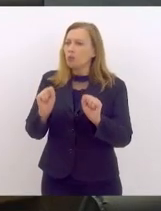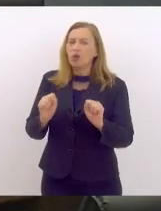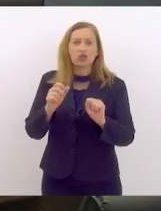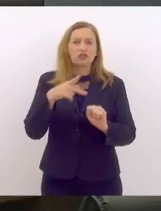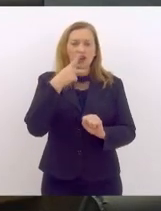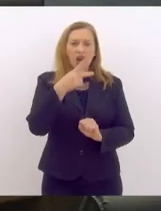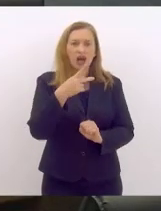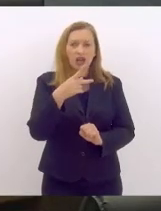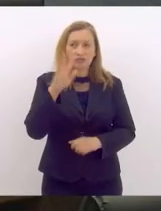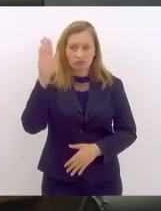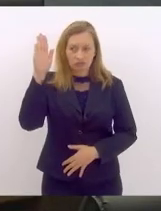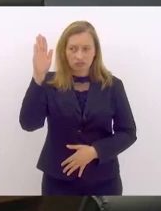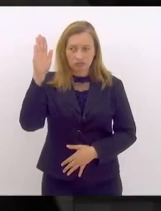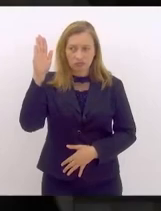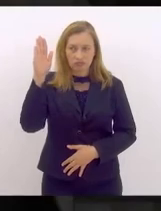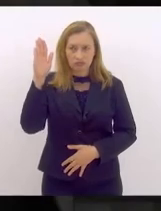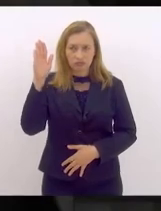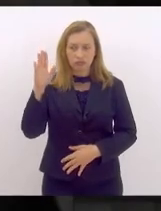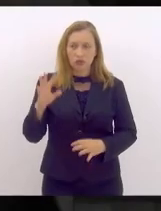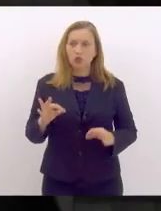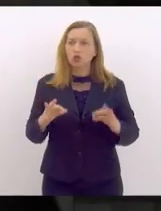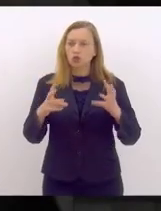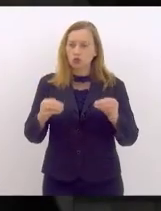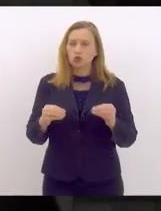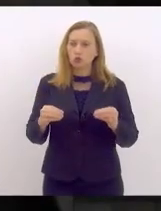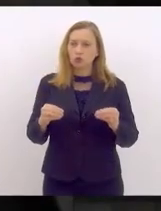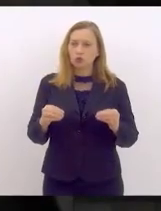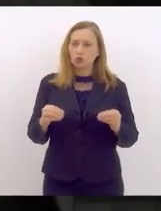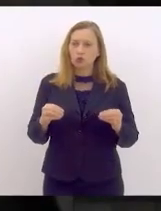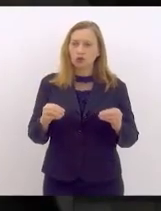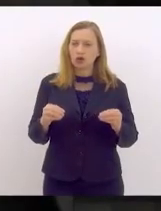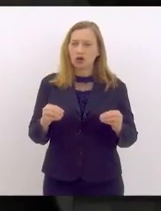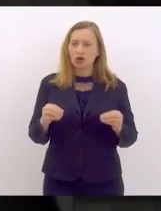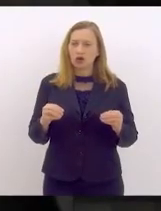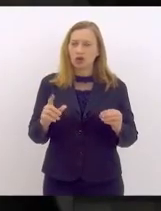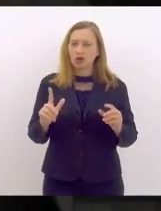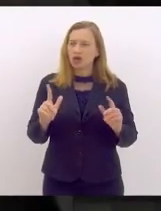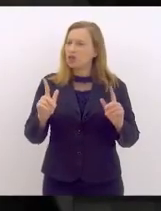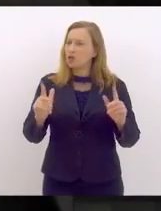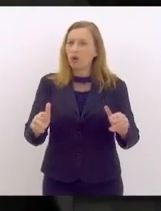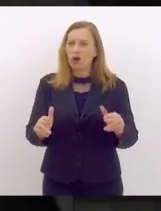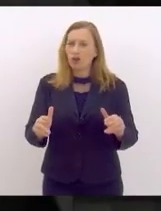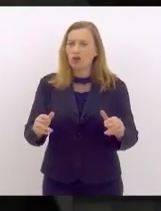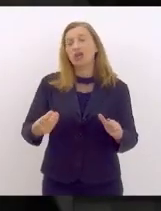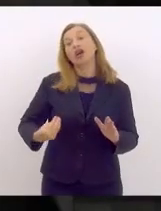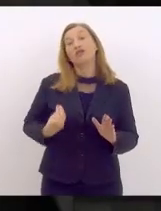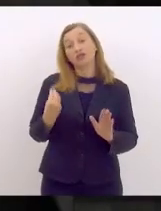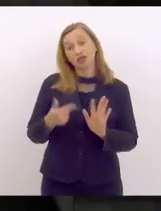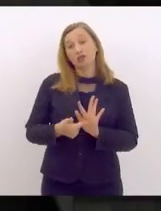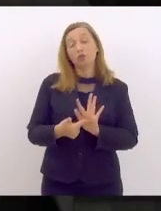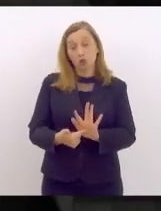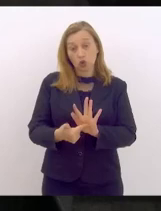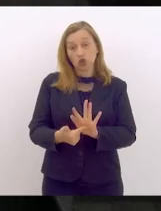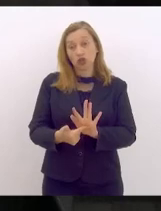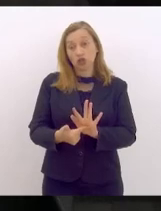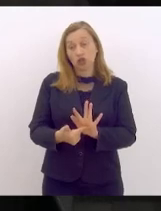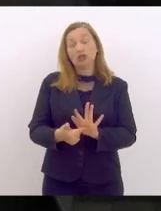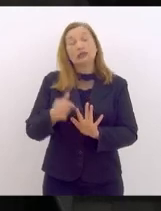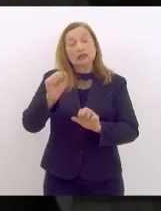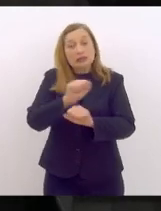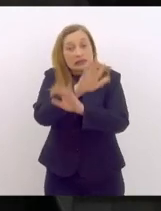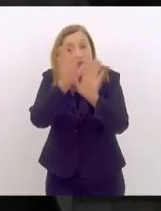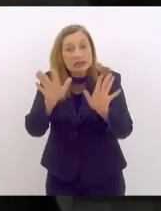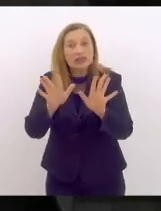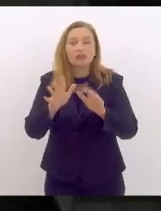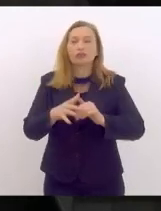de vossa excelência pois não tudo é da mesma Laia e a vida nos mostras nos mostra